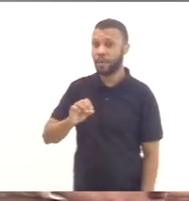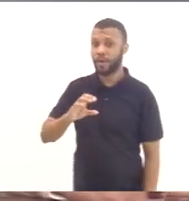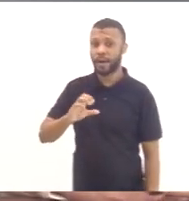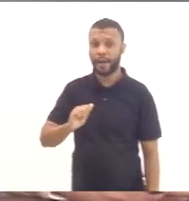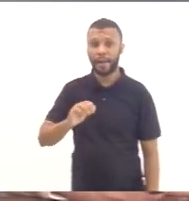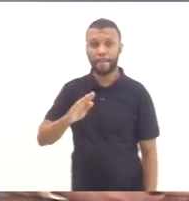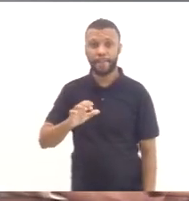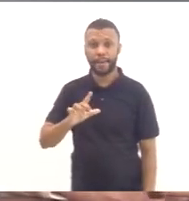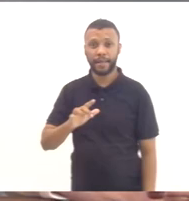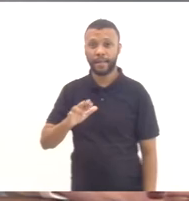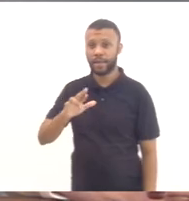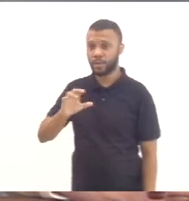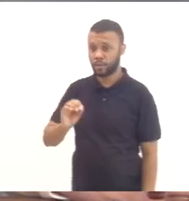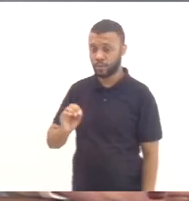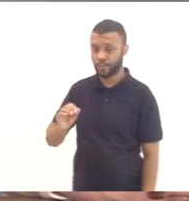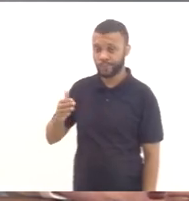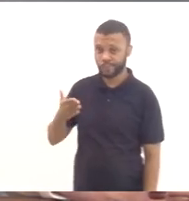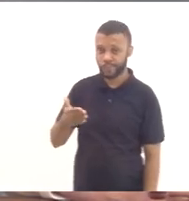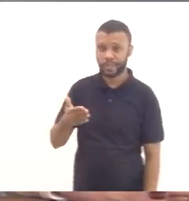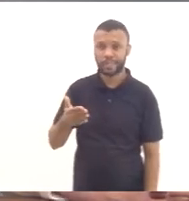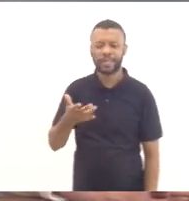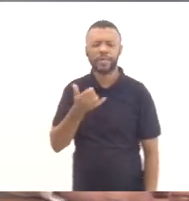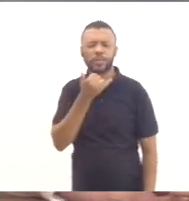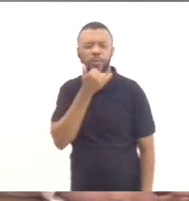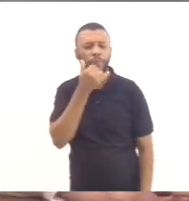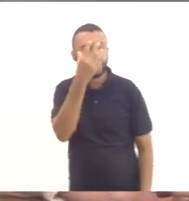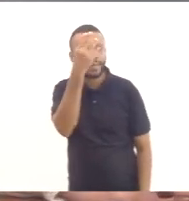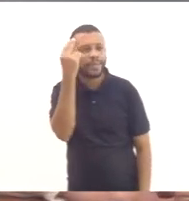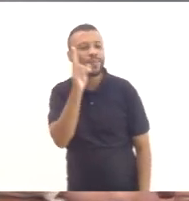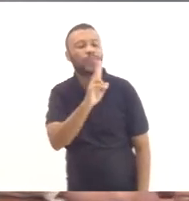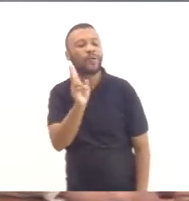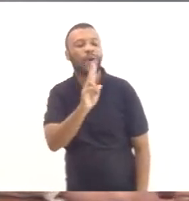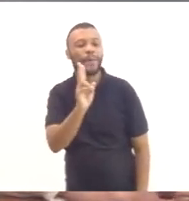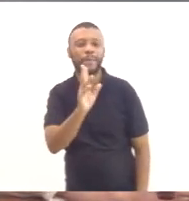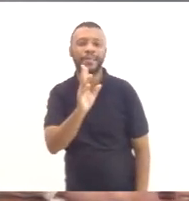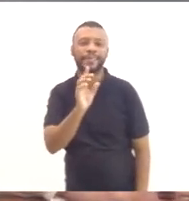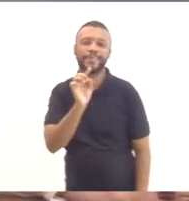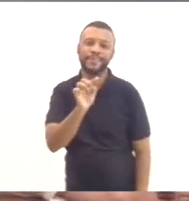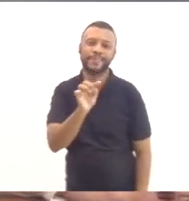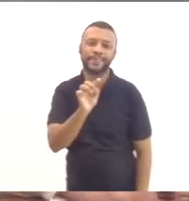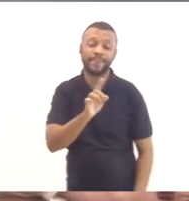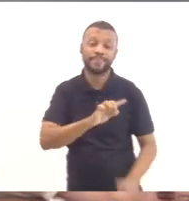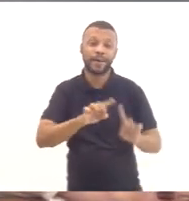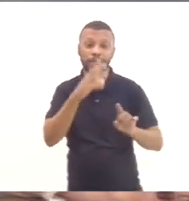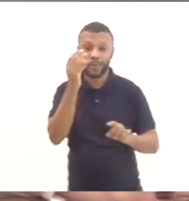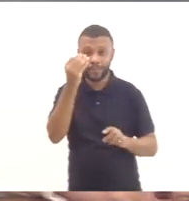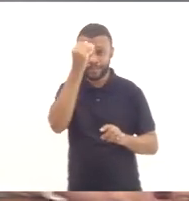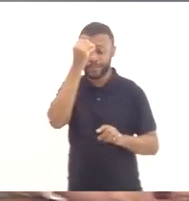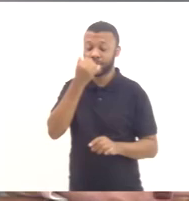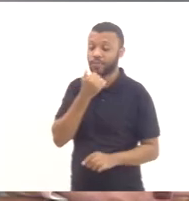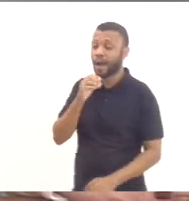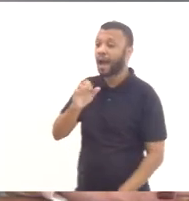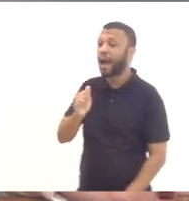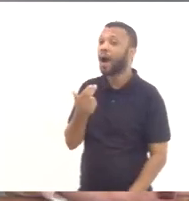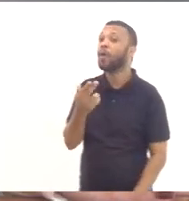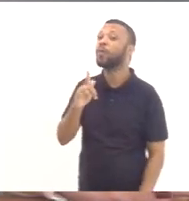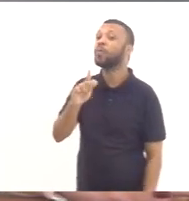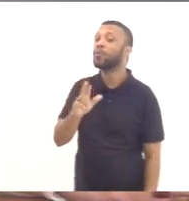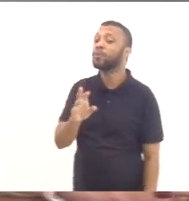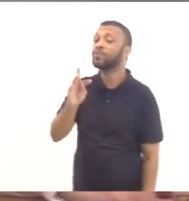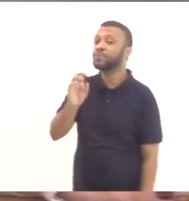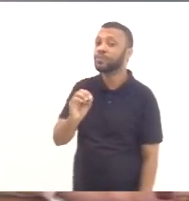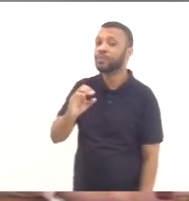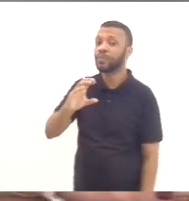o senhor que desculpa eu esqueci o nome Aliás não guardei ainda Augusto Cornélio